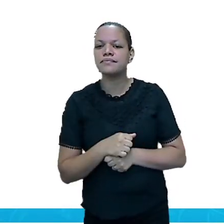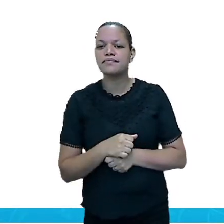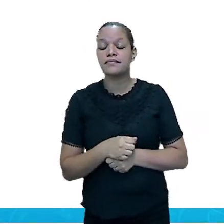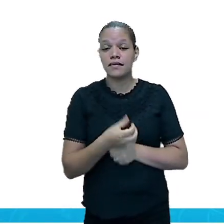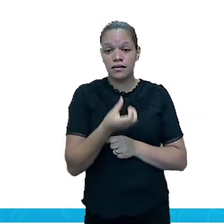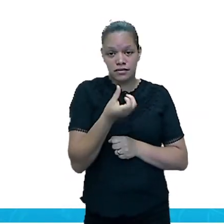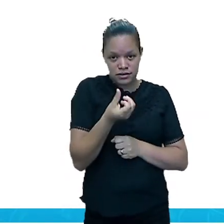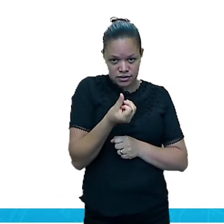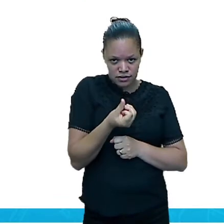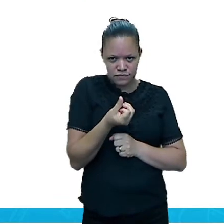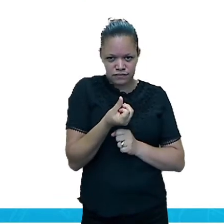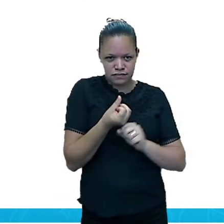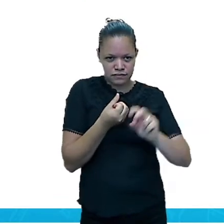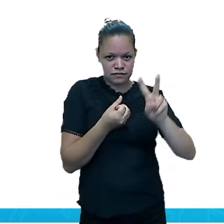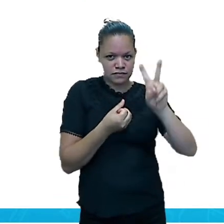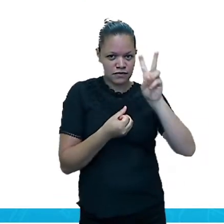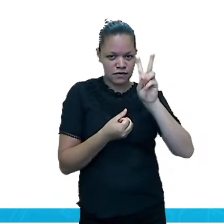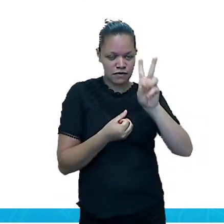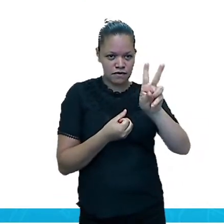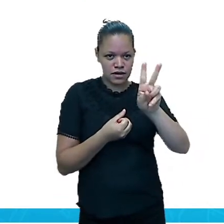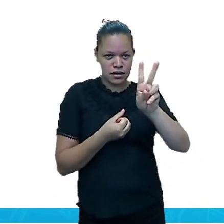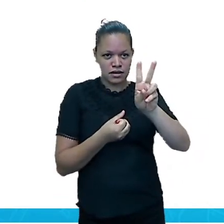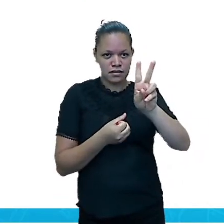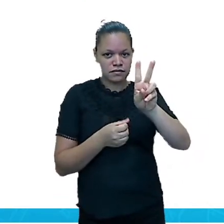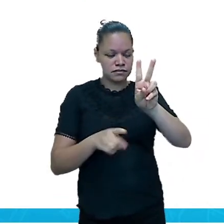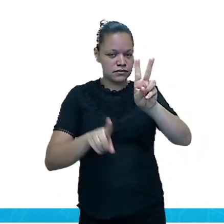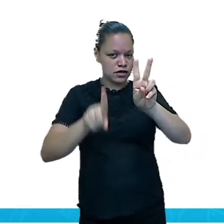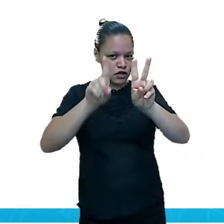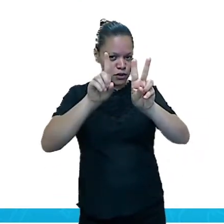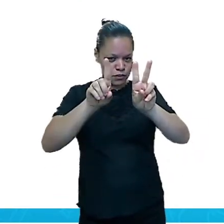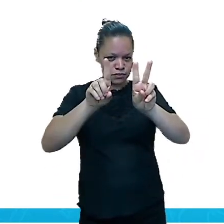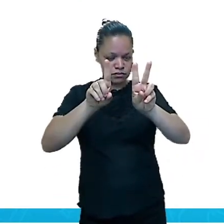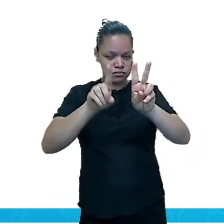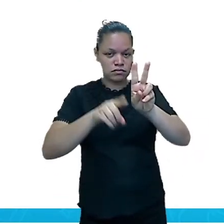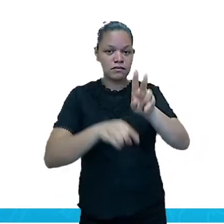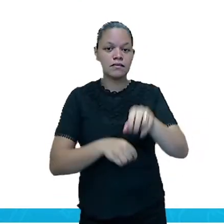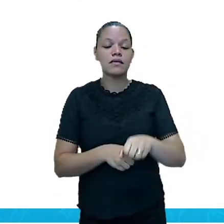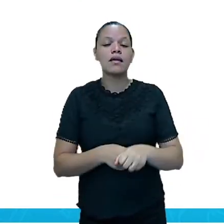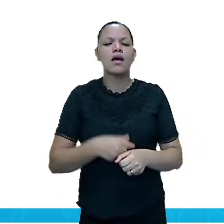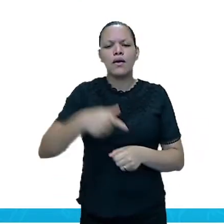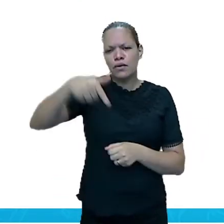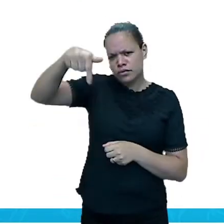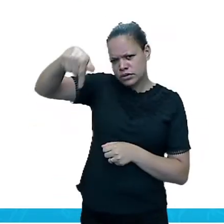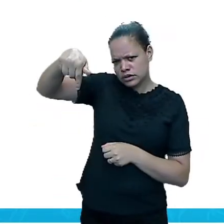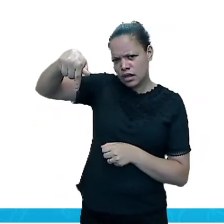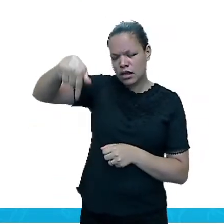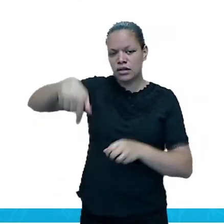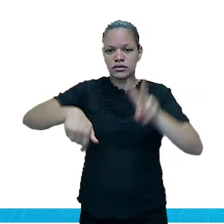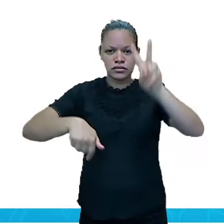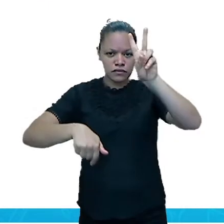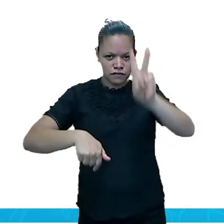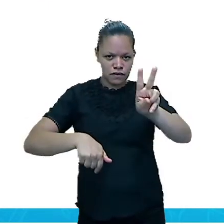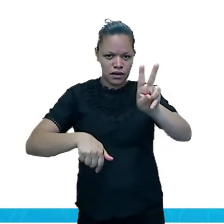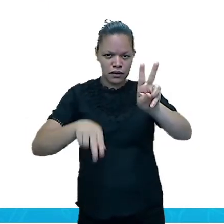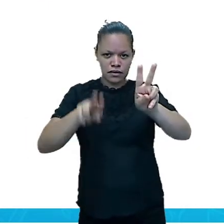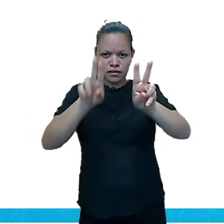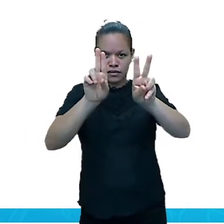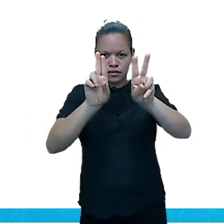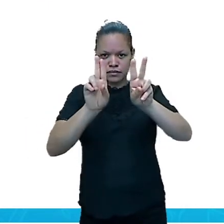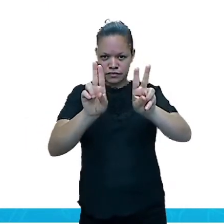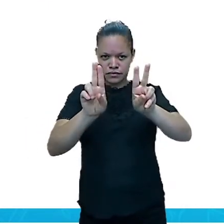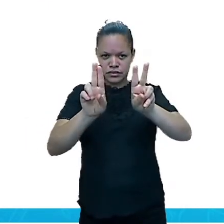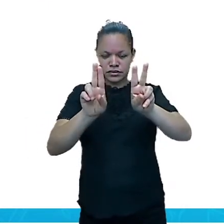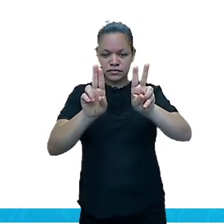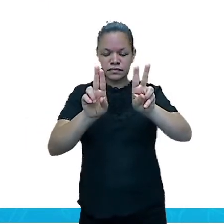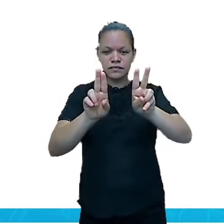e o 1, o 7, V e 2 letras I, o 8, o